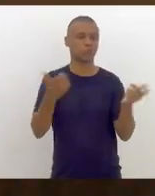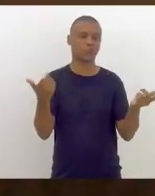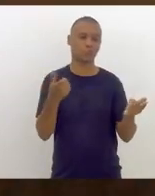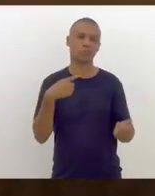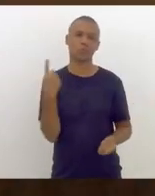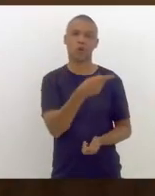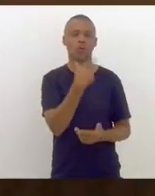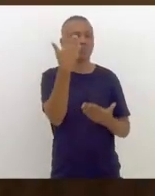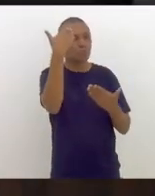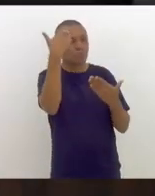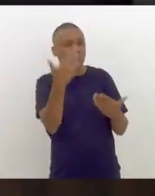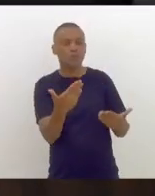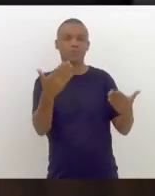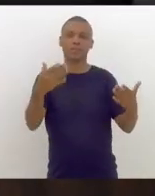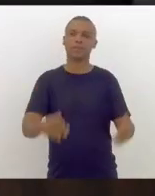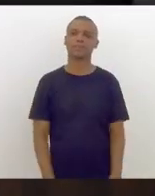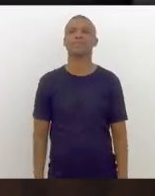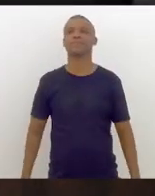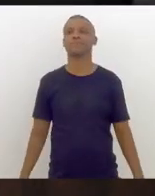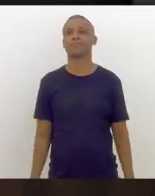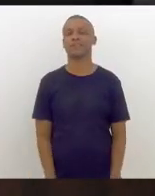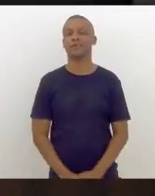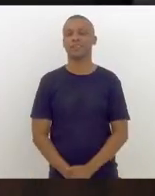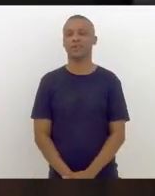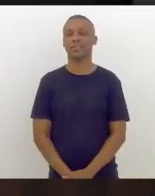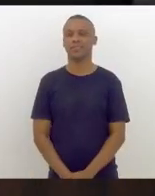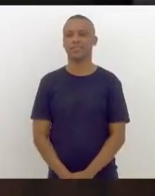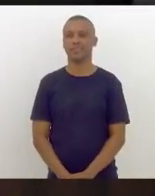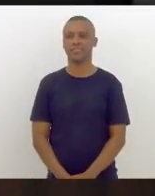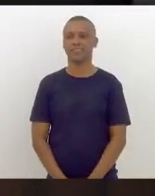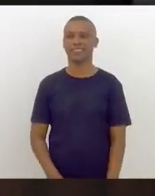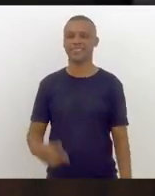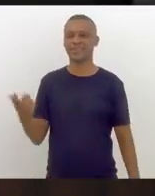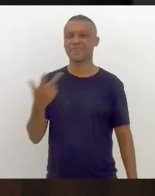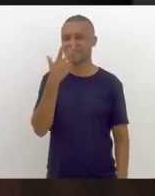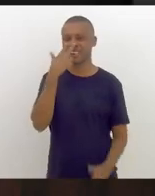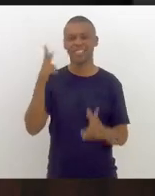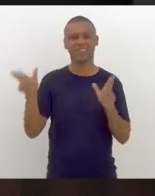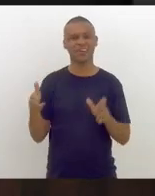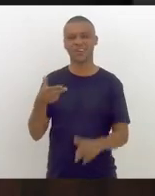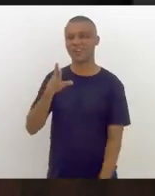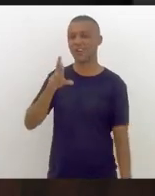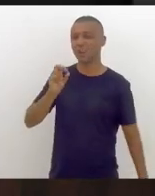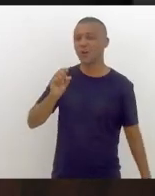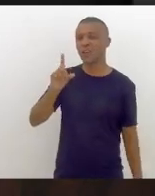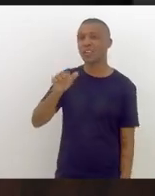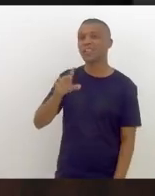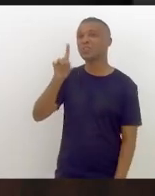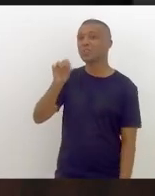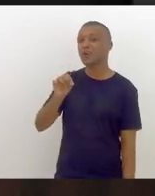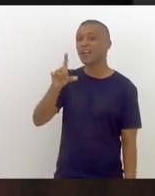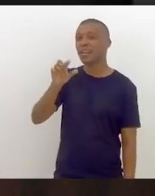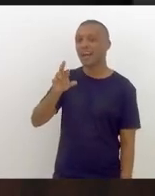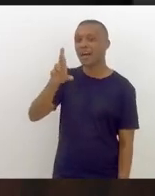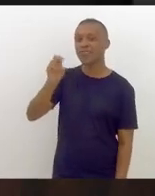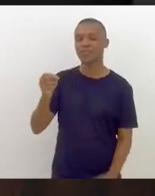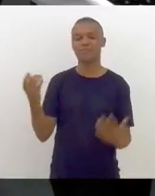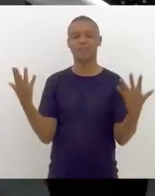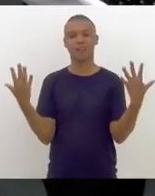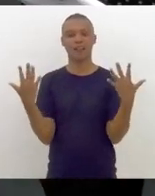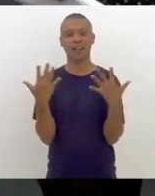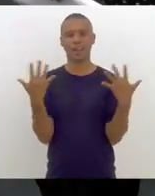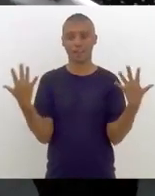o dito Muito obrigado Rolando Lero olha mas ficou bonito